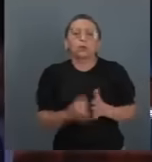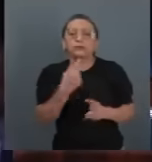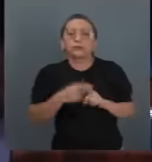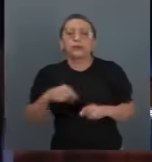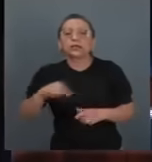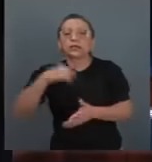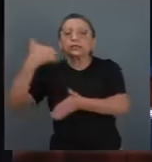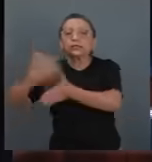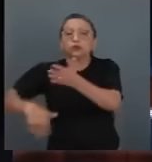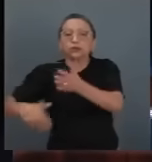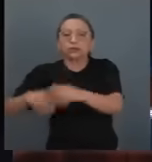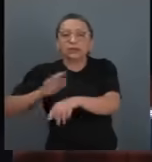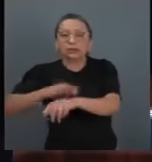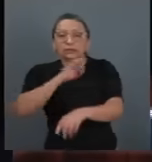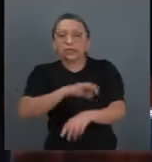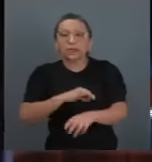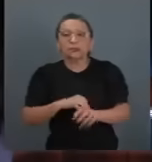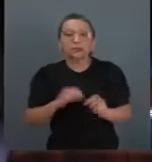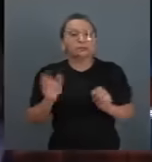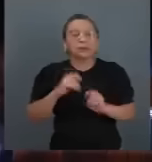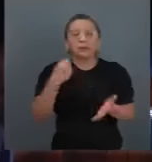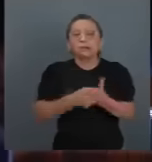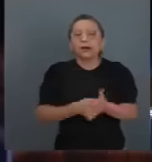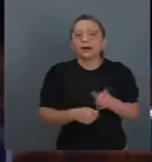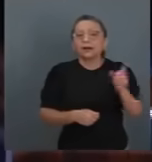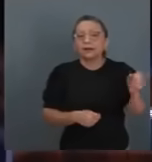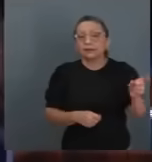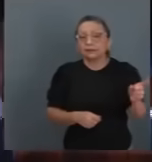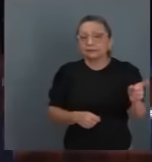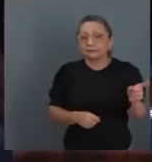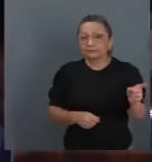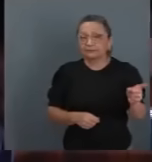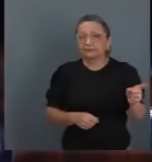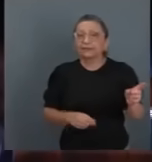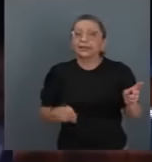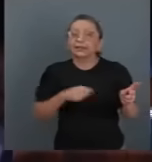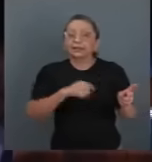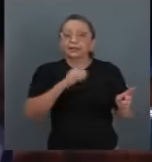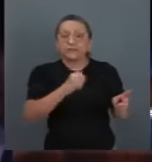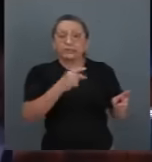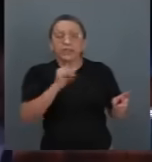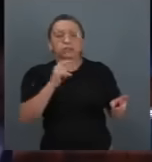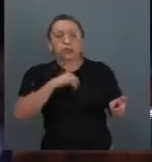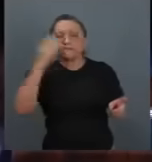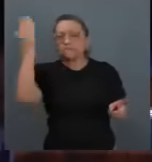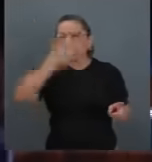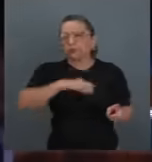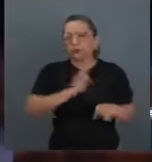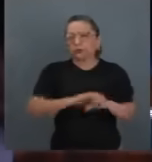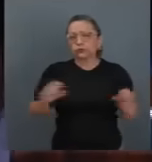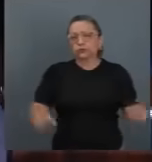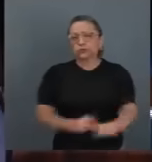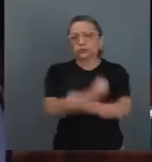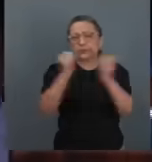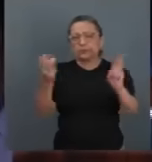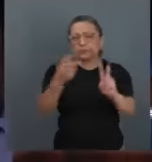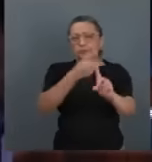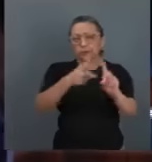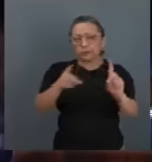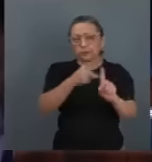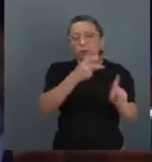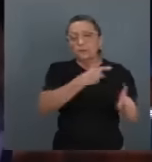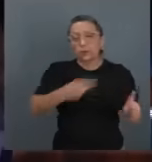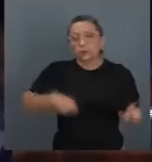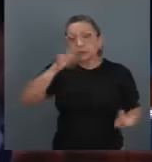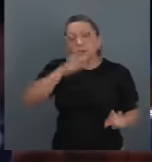desconta em folha é que não paga a sua parte, como eu disse aqui. A CPI comprovou que o sistema previdenciário público brasileiro